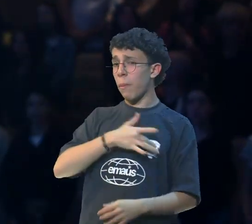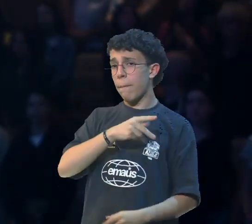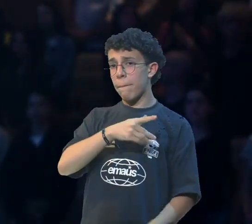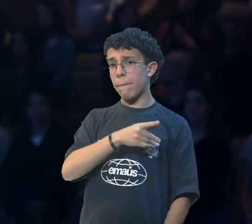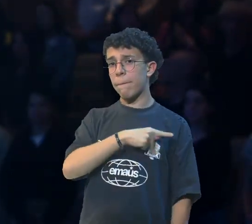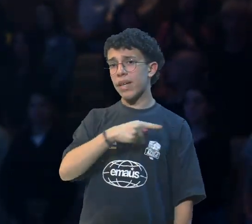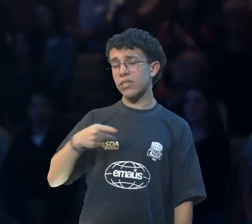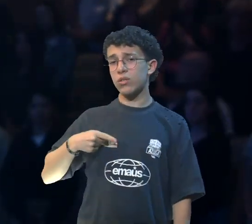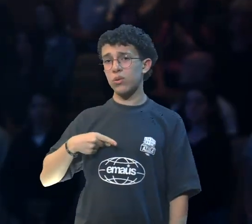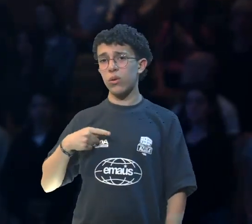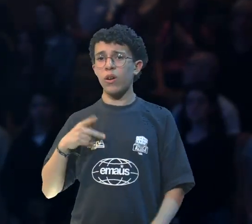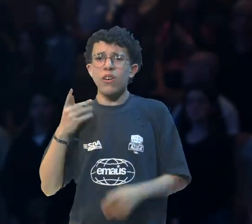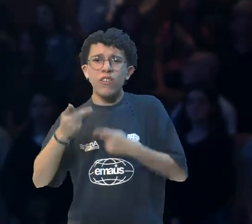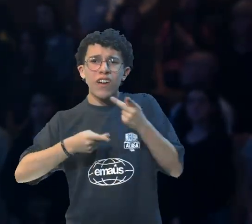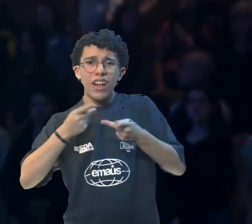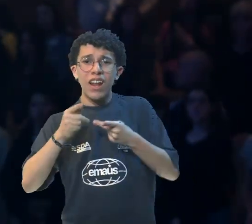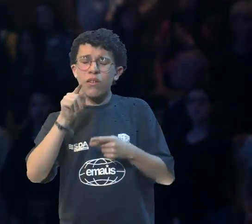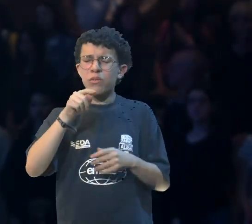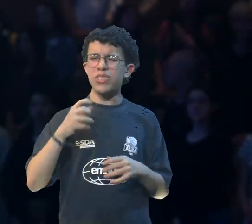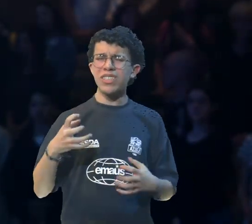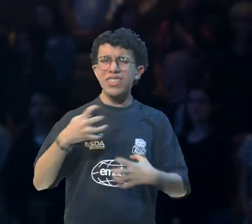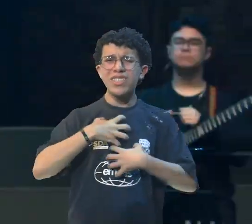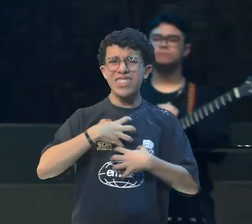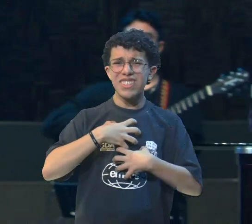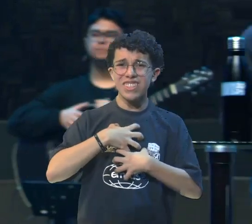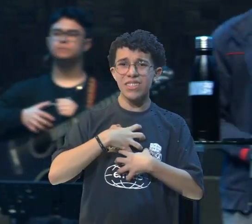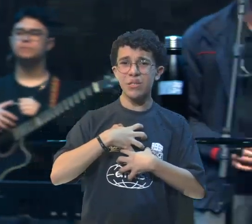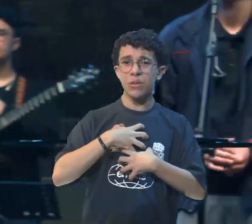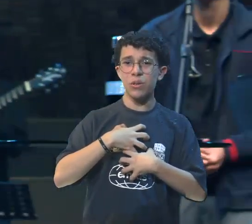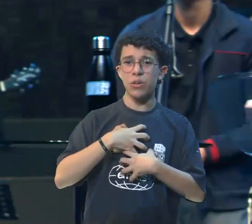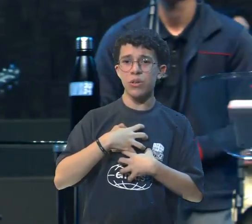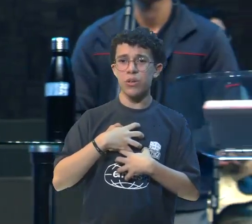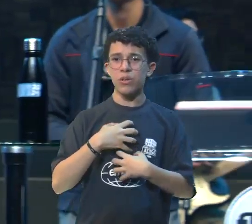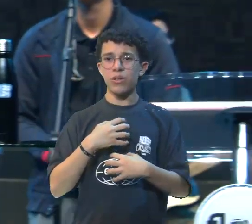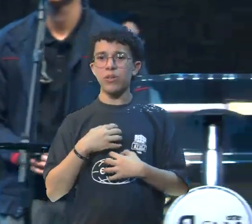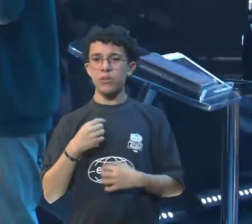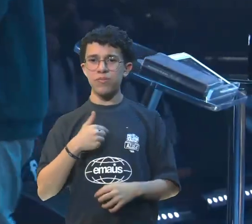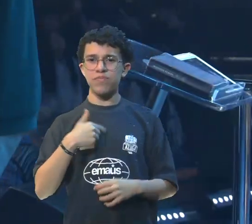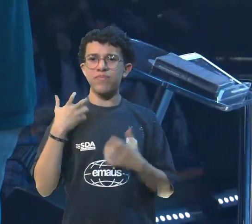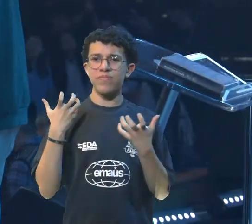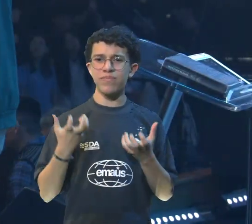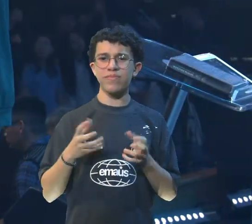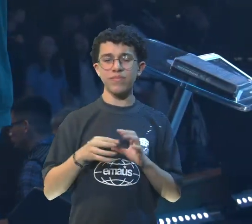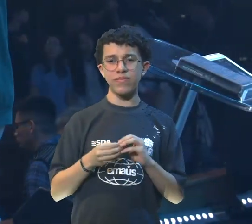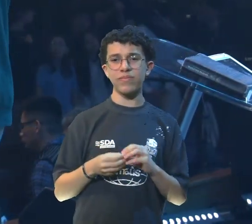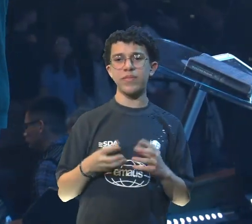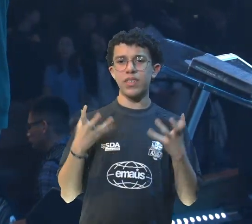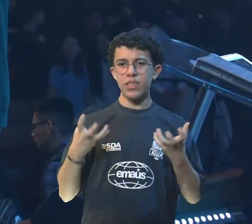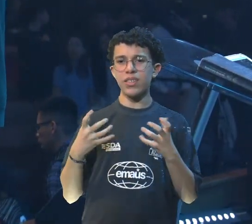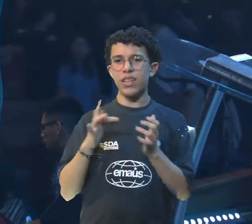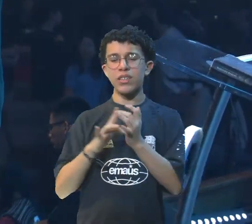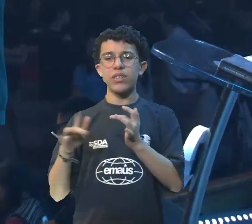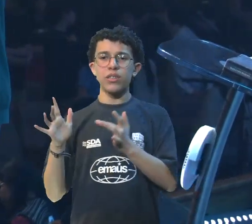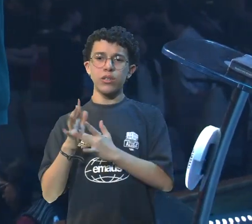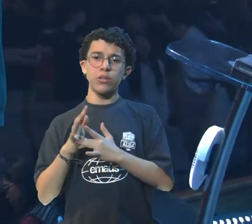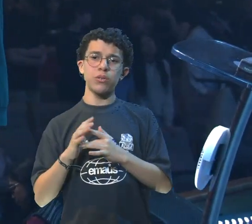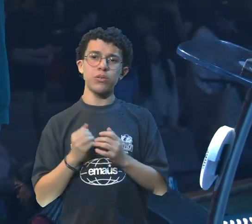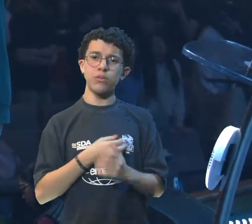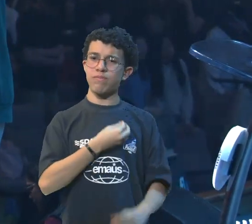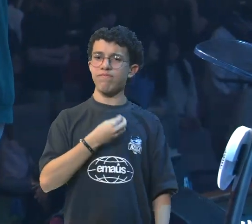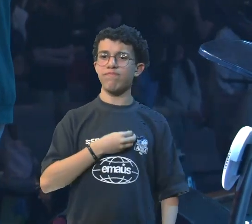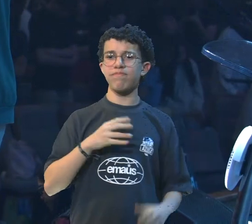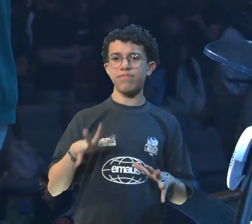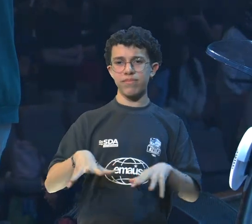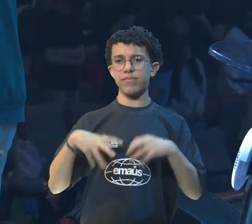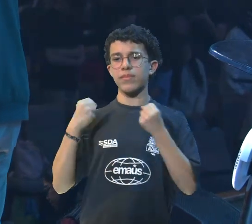você, você sentiu: é para mim. Eu entendi, eu quero Jesus, eu quero entregar a vida para Jesus, não importa se você é